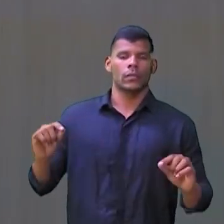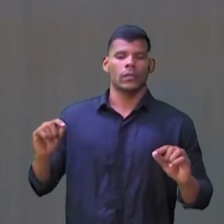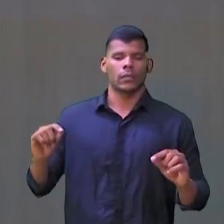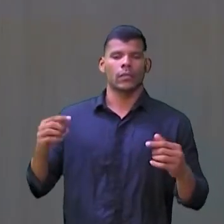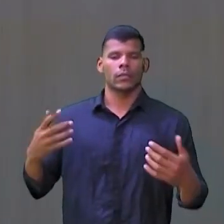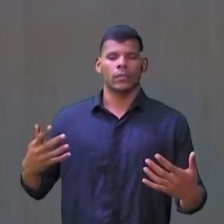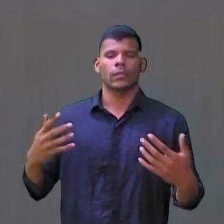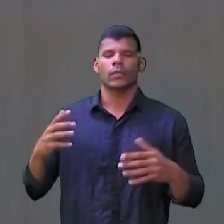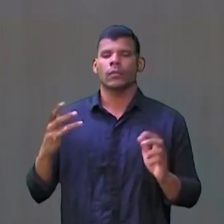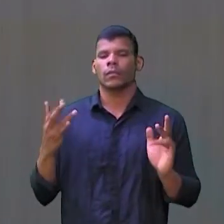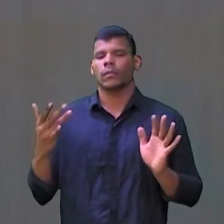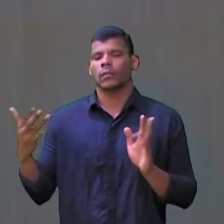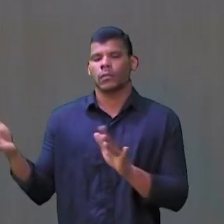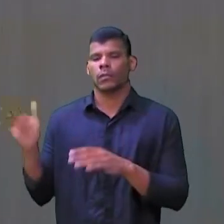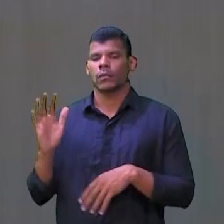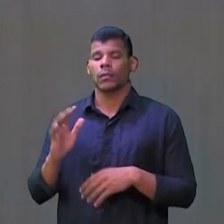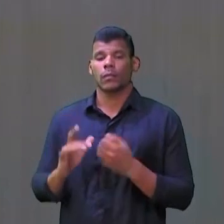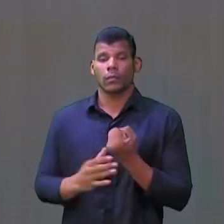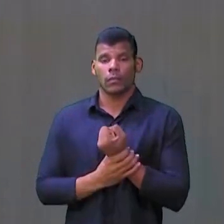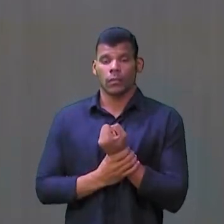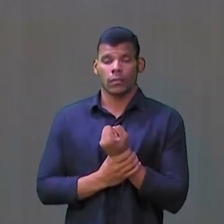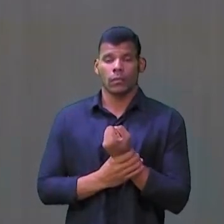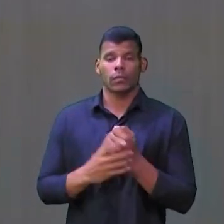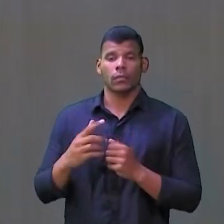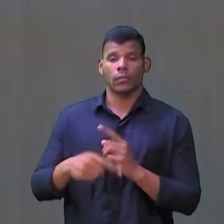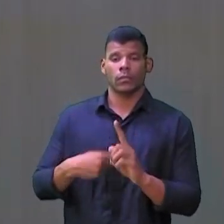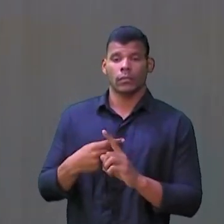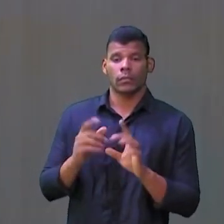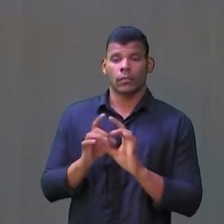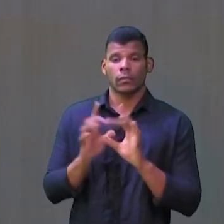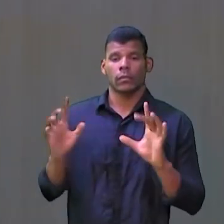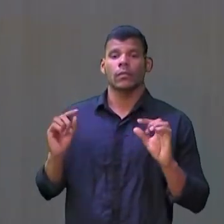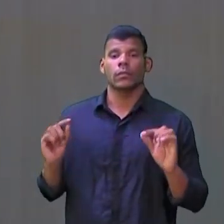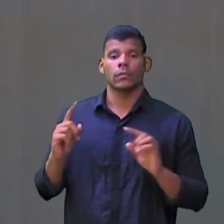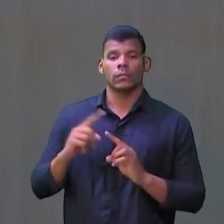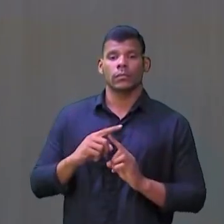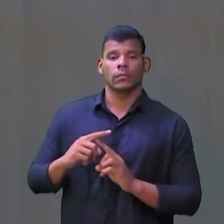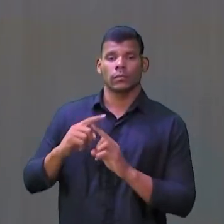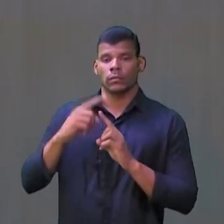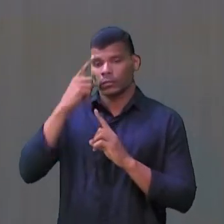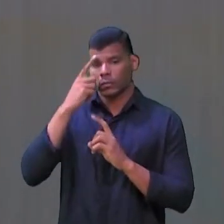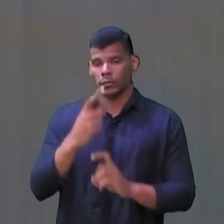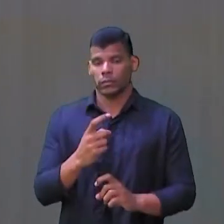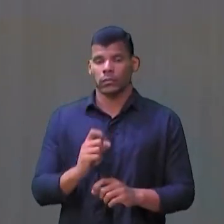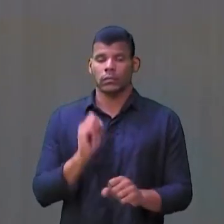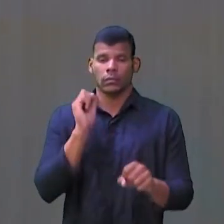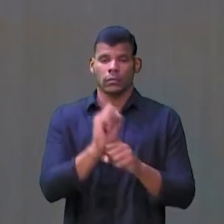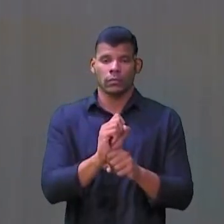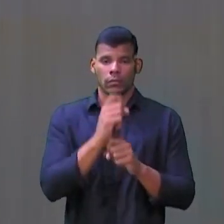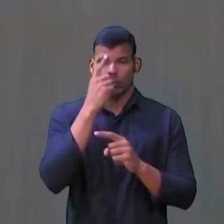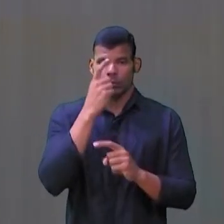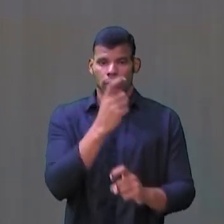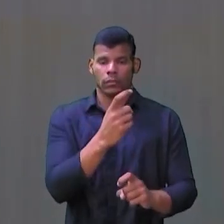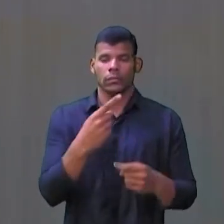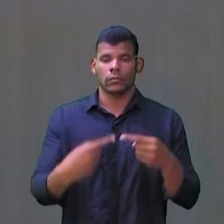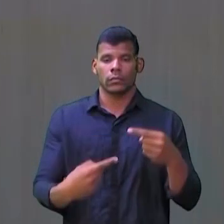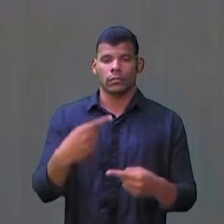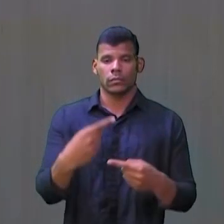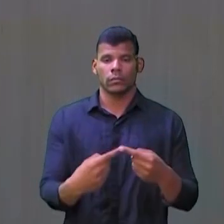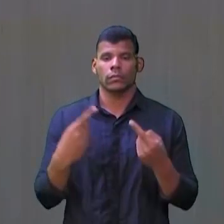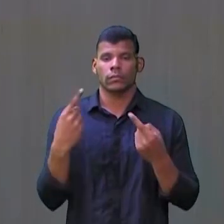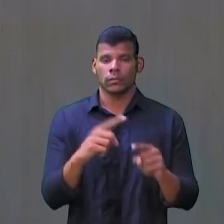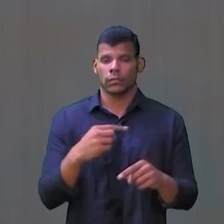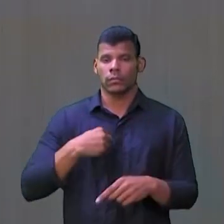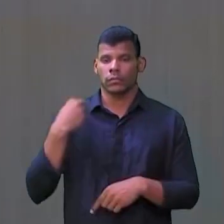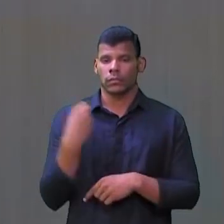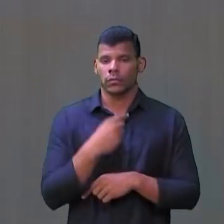os nossos mandatos com segurança e livres de toda a forma de violência. Basta de violência política contra